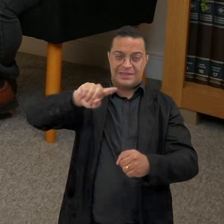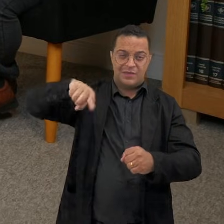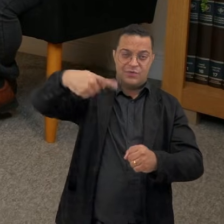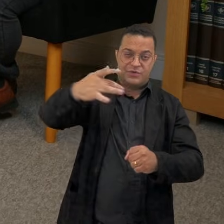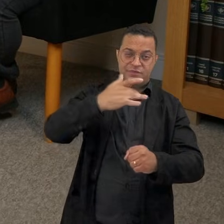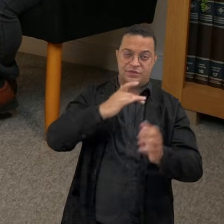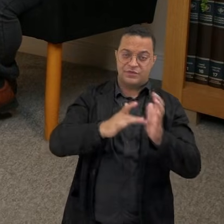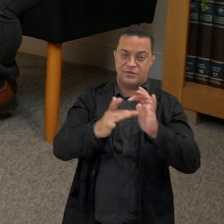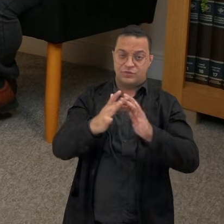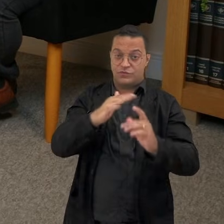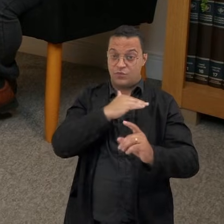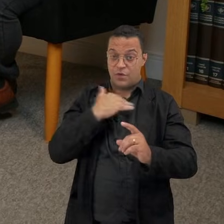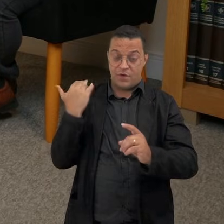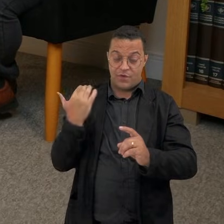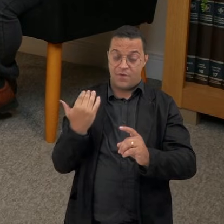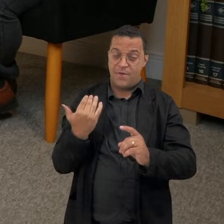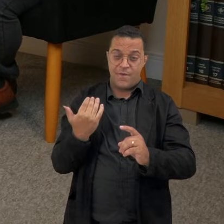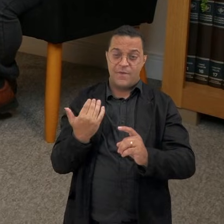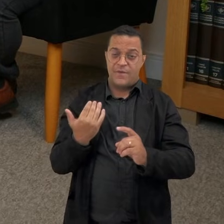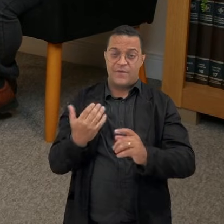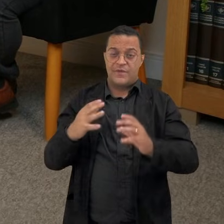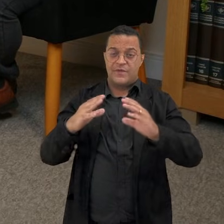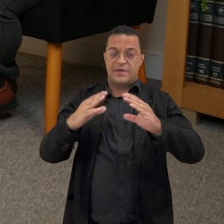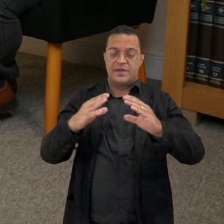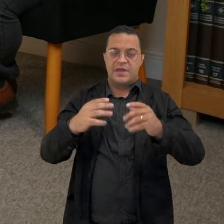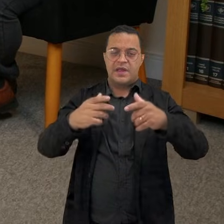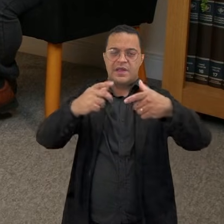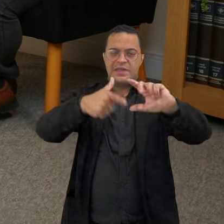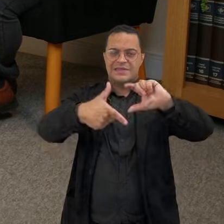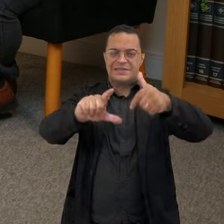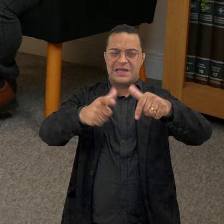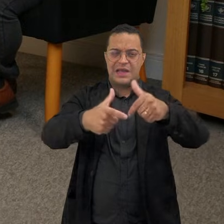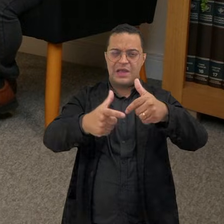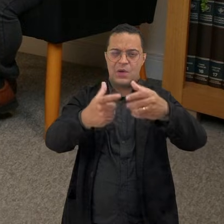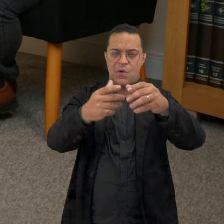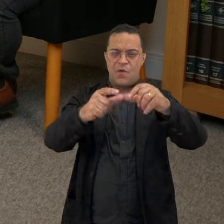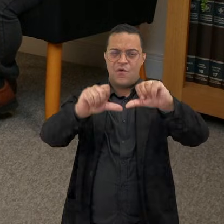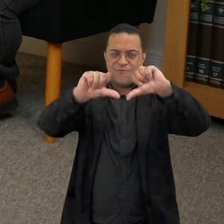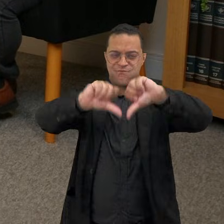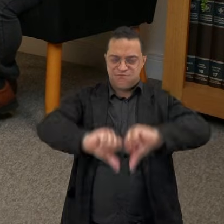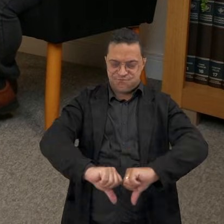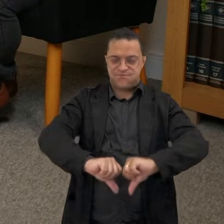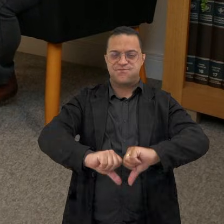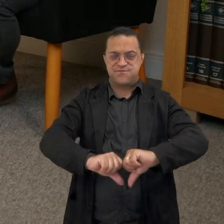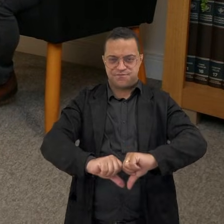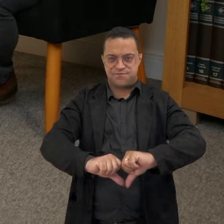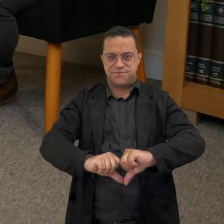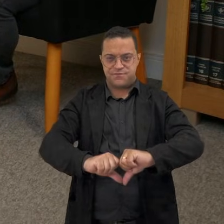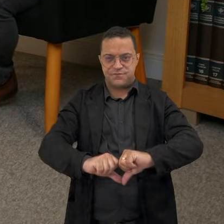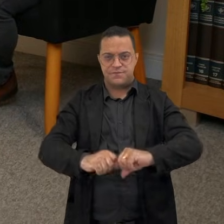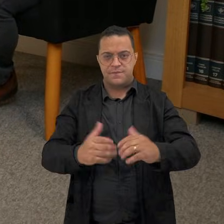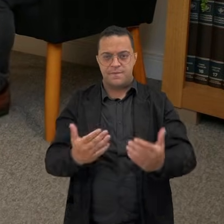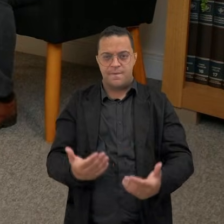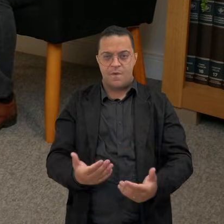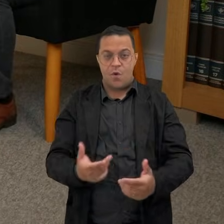impérios, né, de povos puderam estar entrando ali dentro da nação de